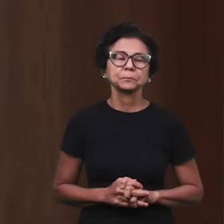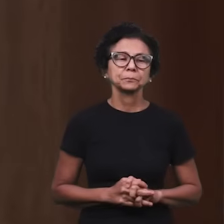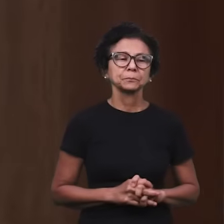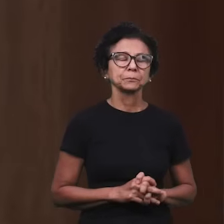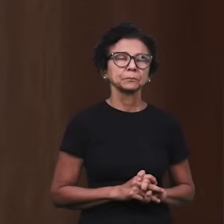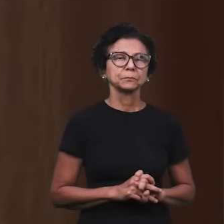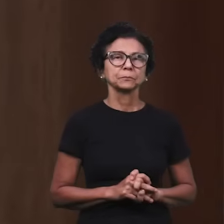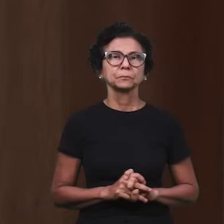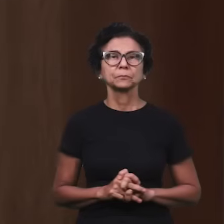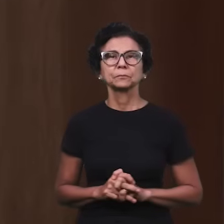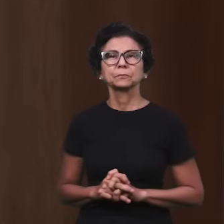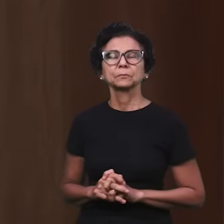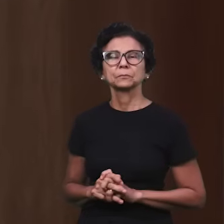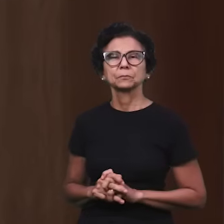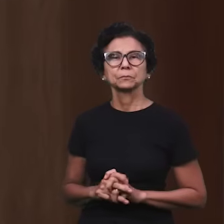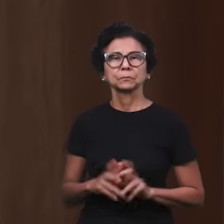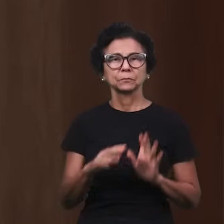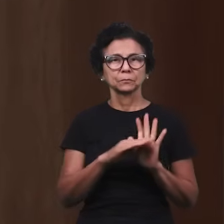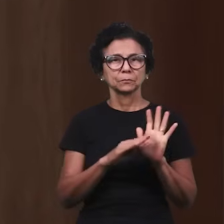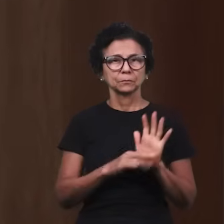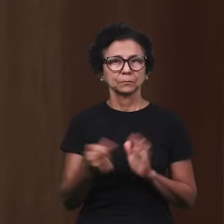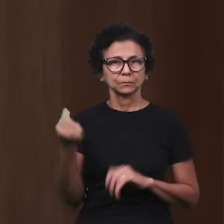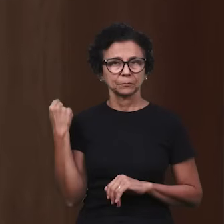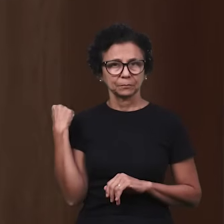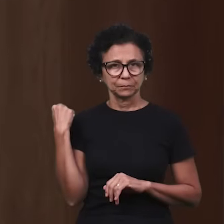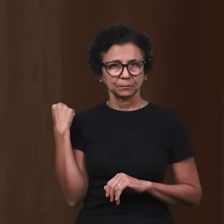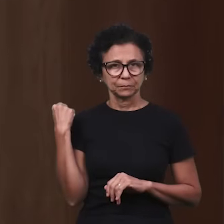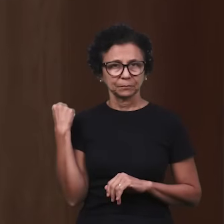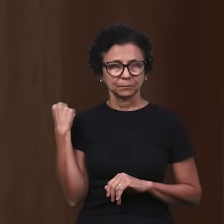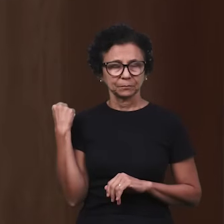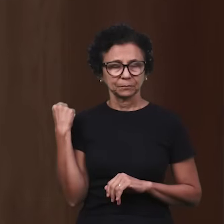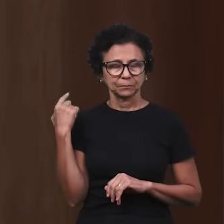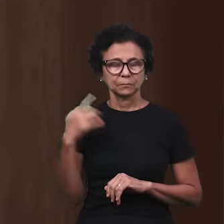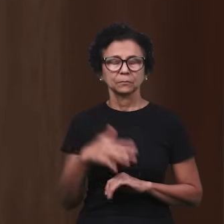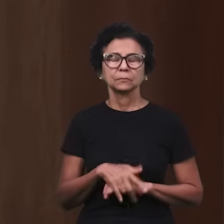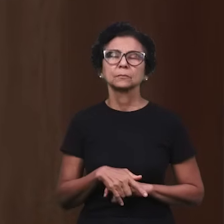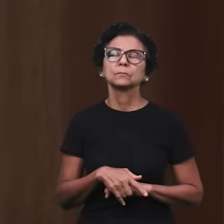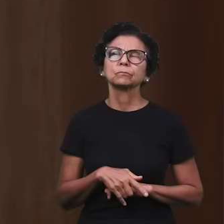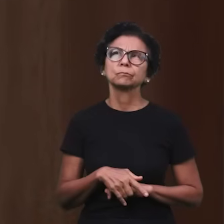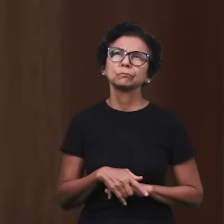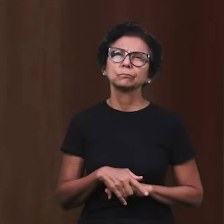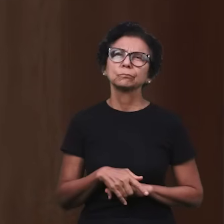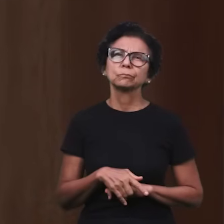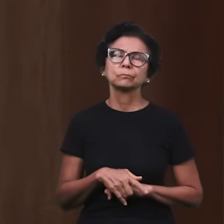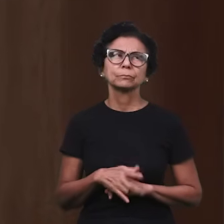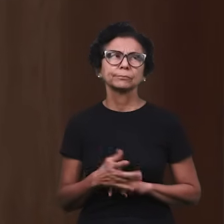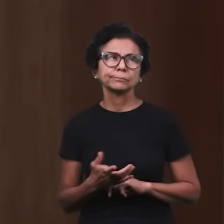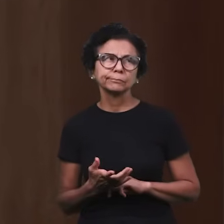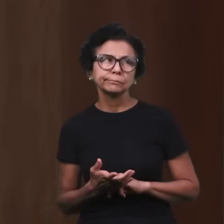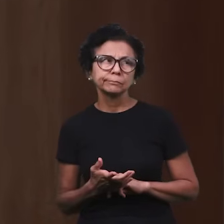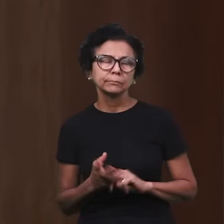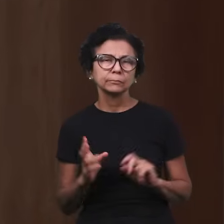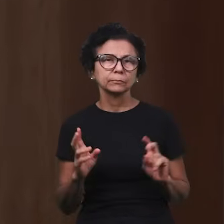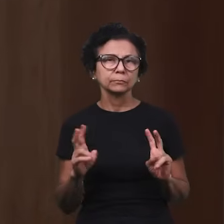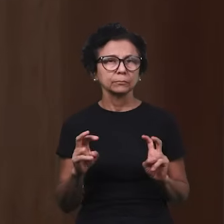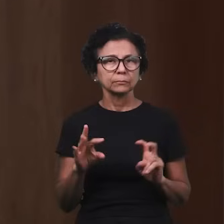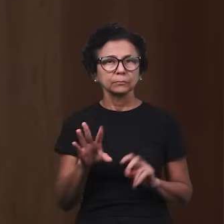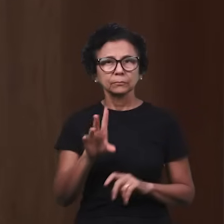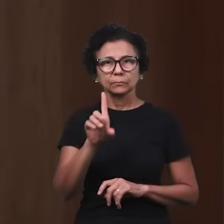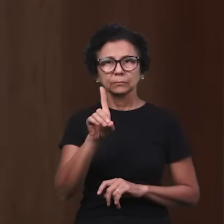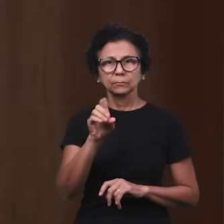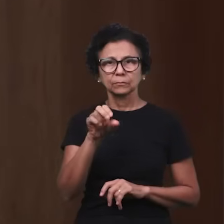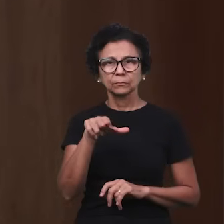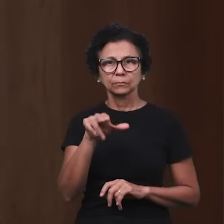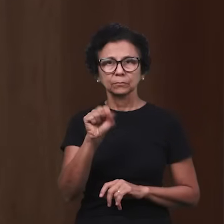Nós falamos no programa anterior ainda sobre dons espirituais